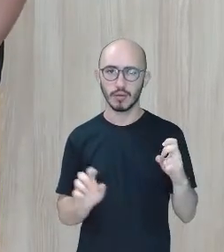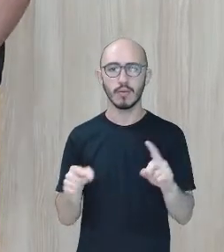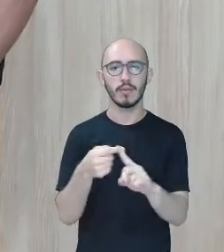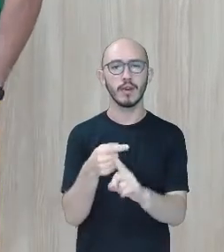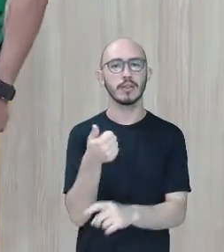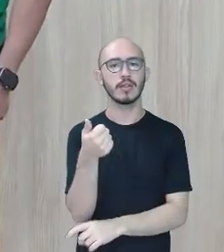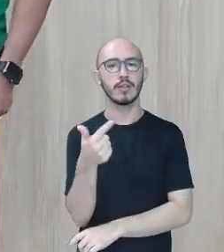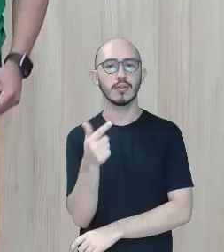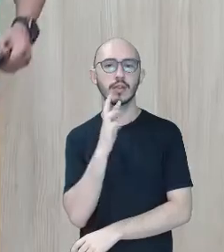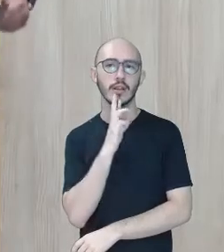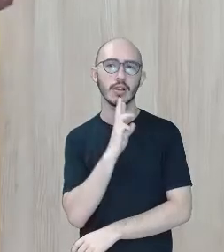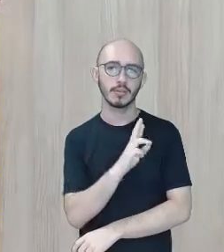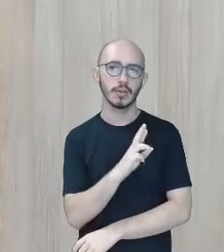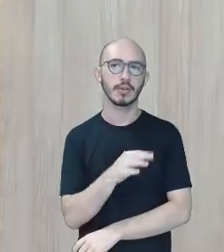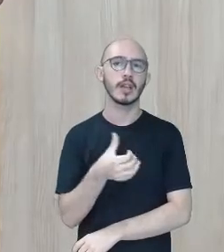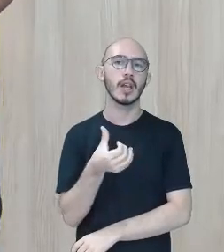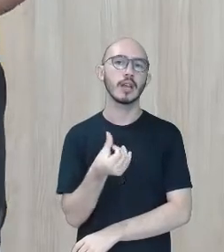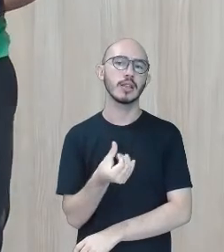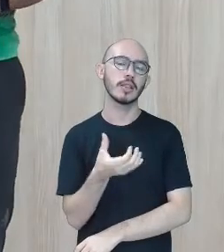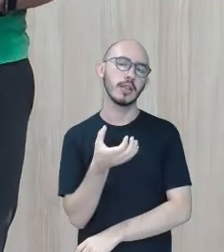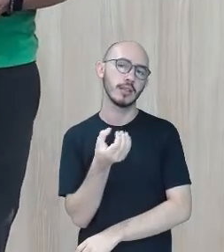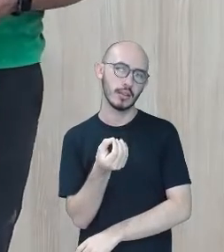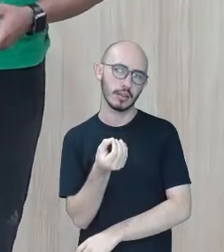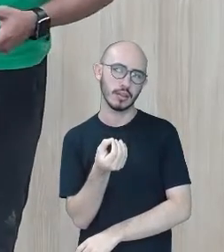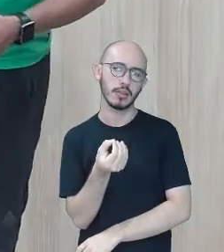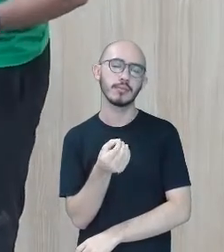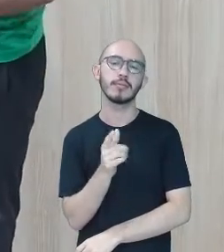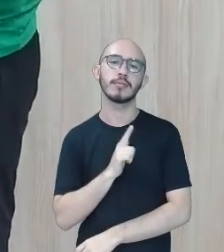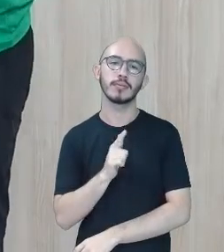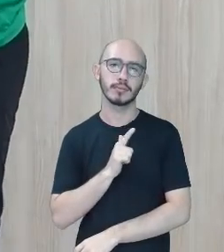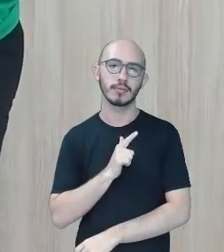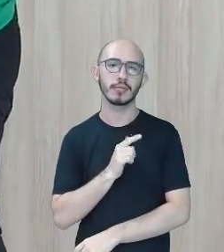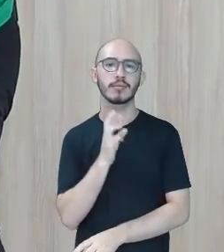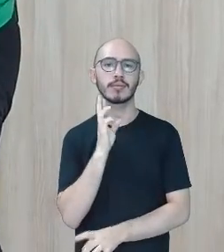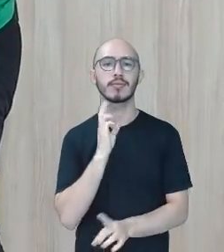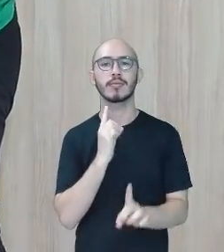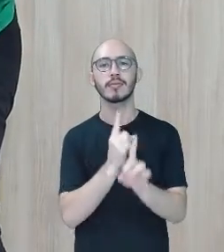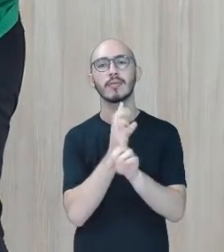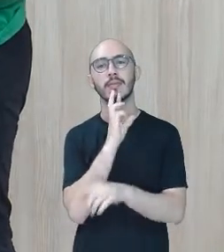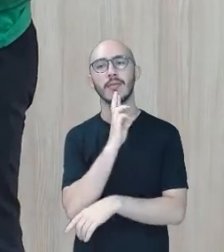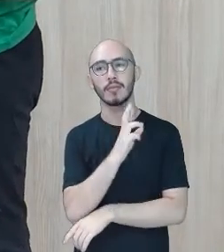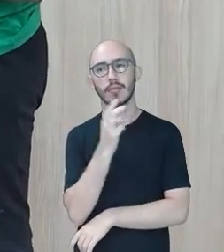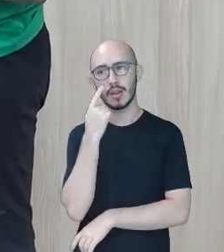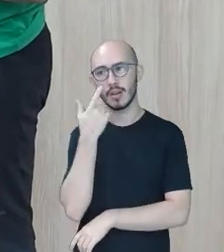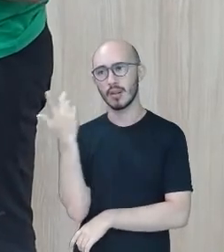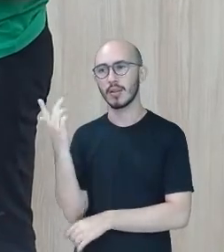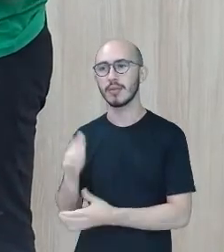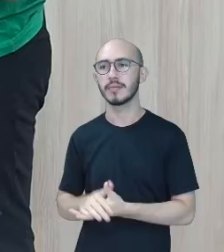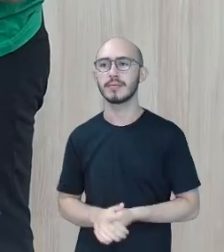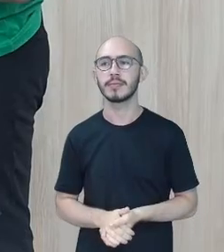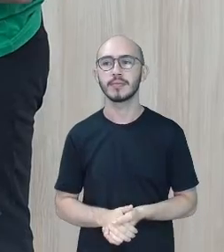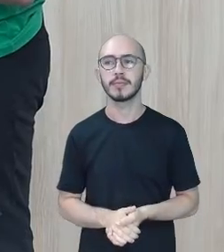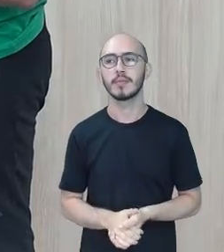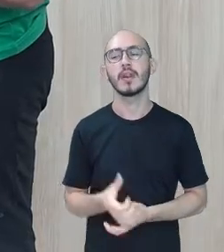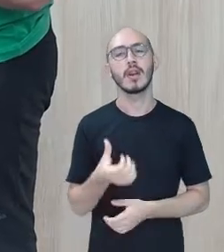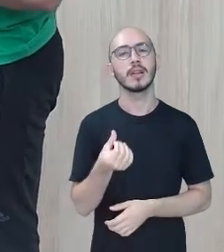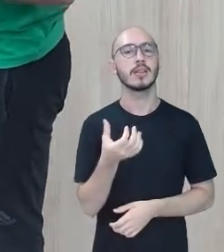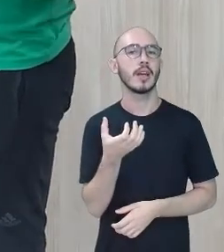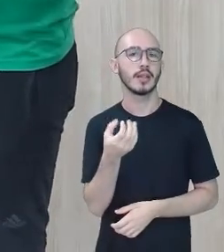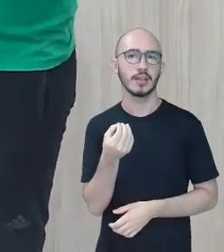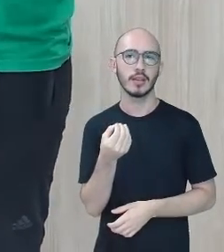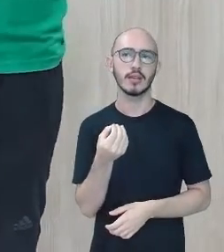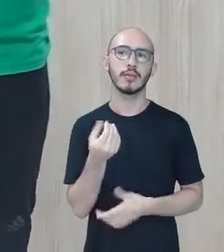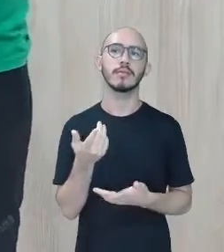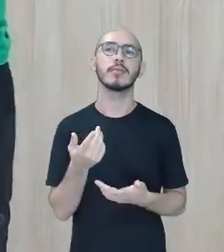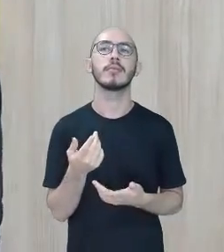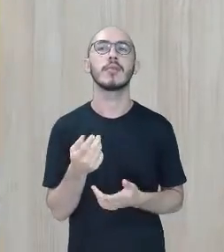12 é igual a 60. Então, encontrei aí a área do retângulo azul, que é igual a 60.